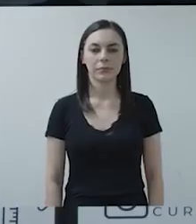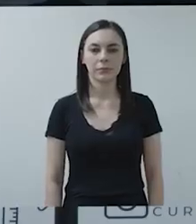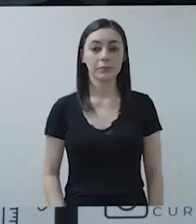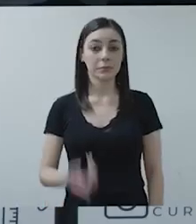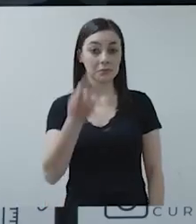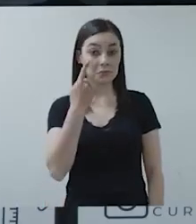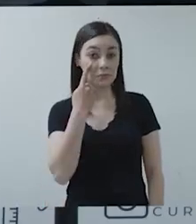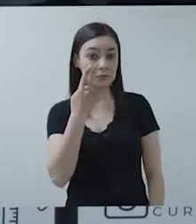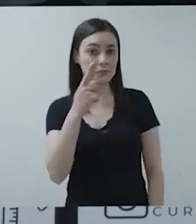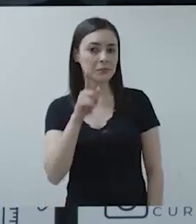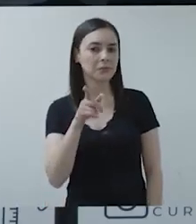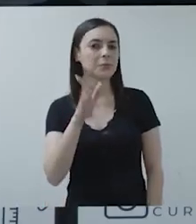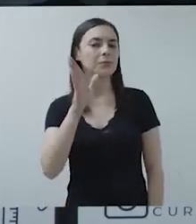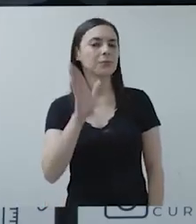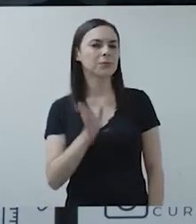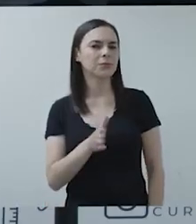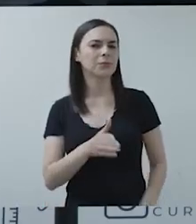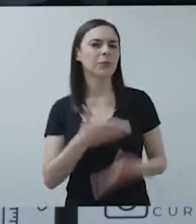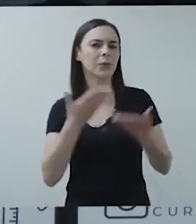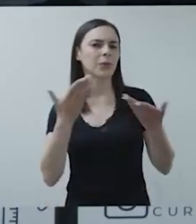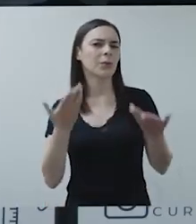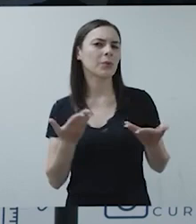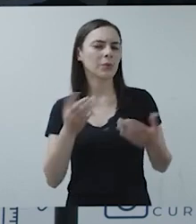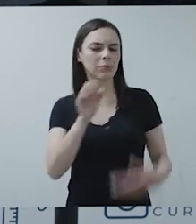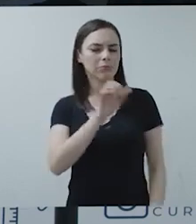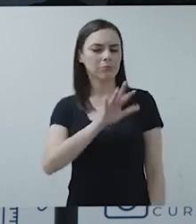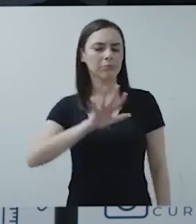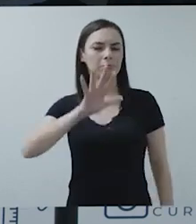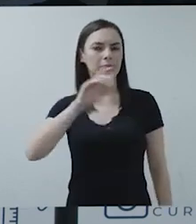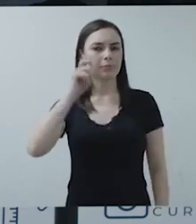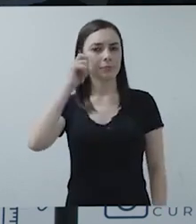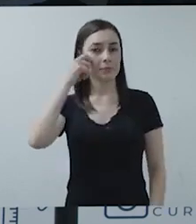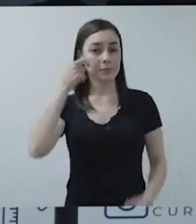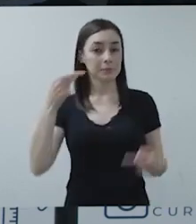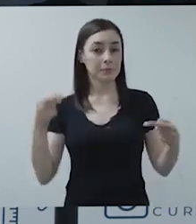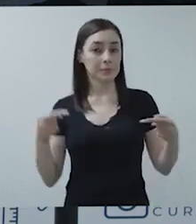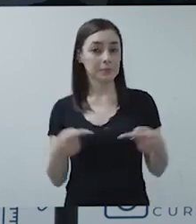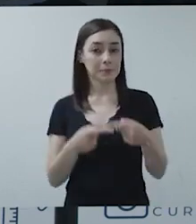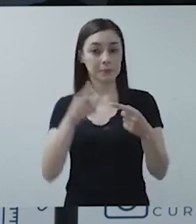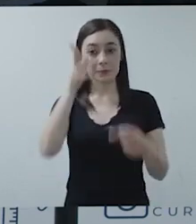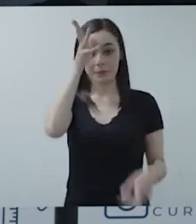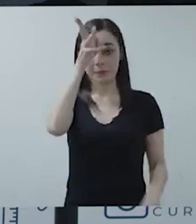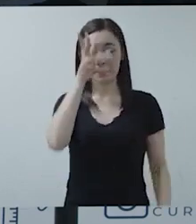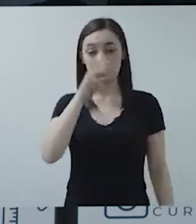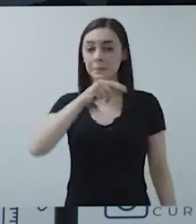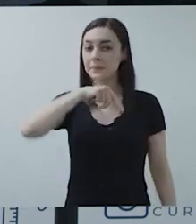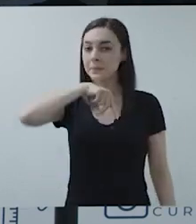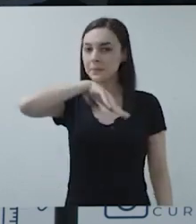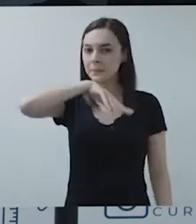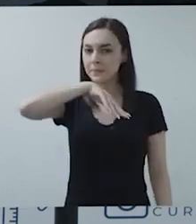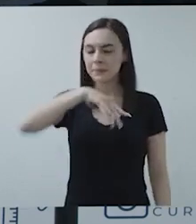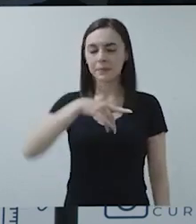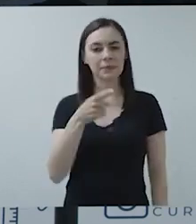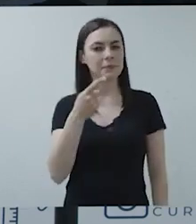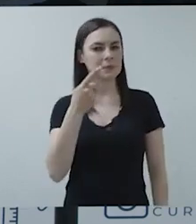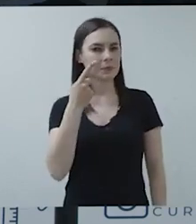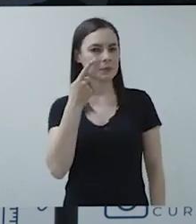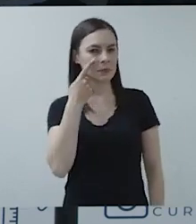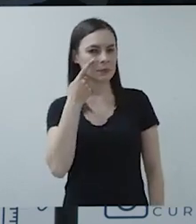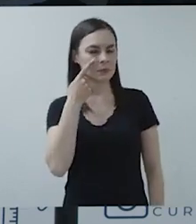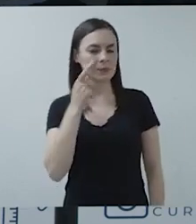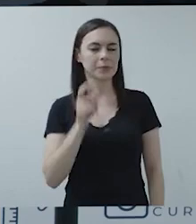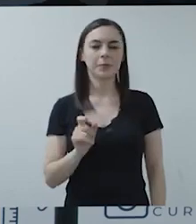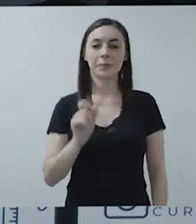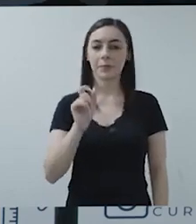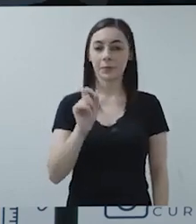já descobriram qual é a sombra da imagem do galo? Vamos ver aqui. Será que é